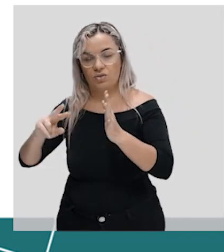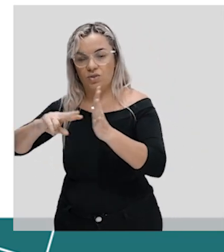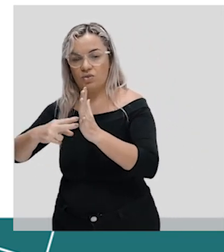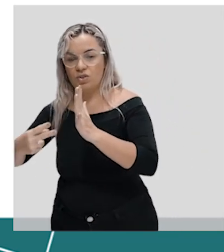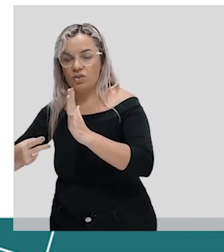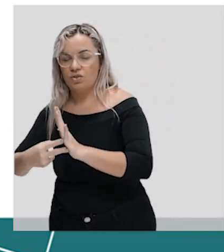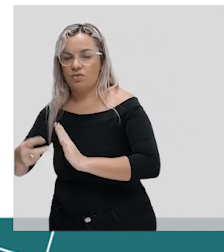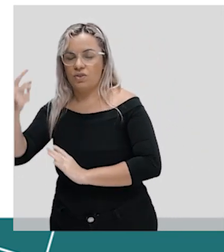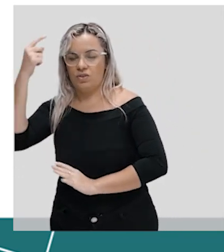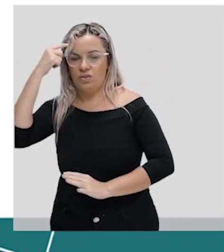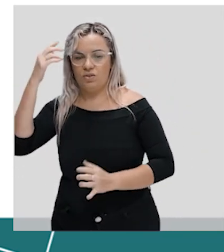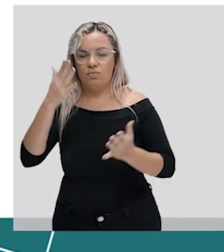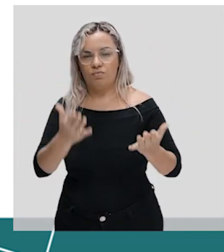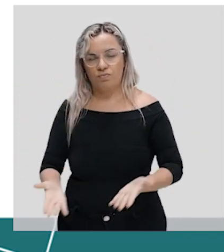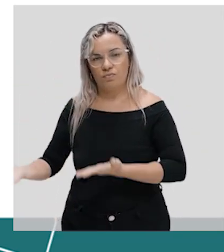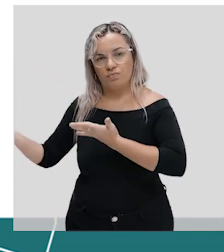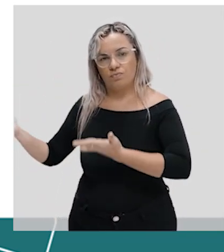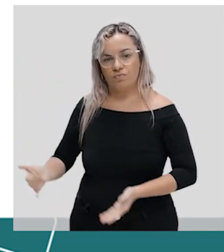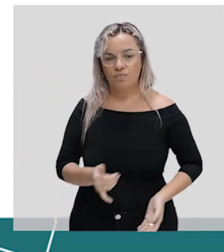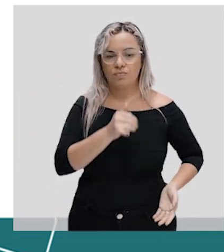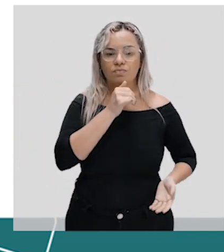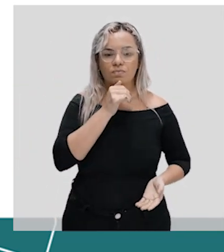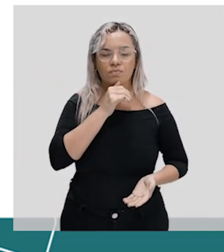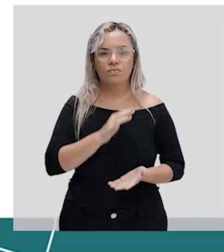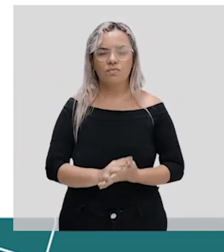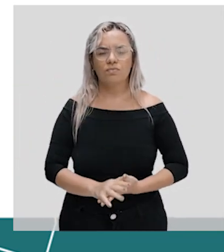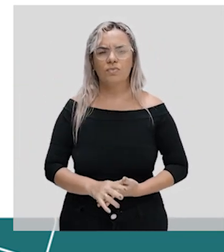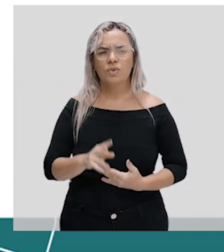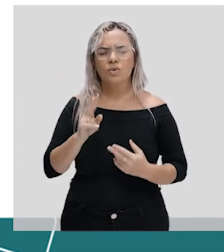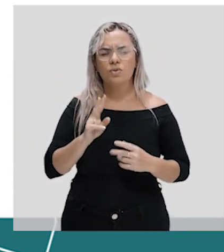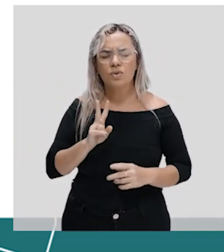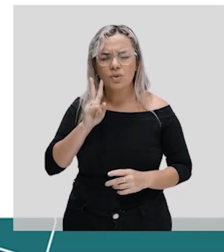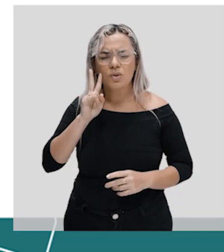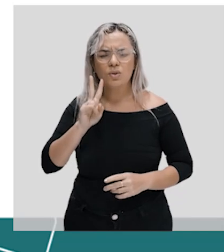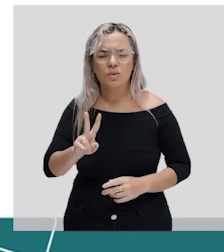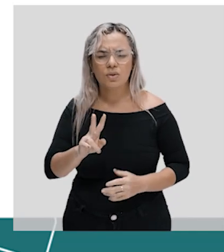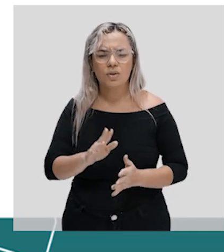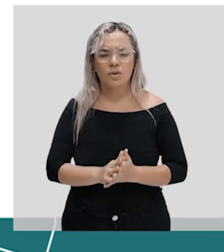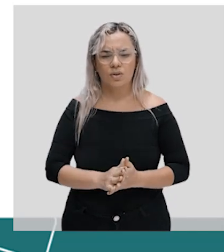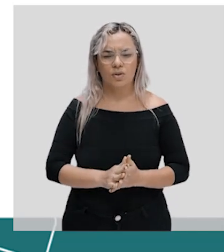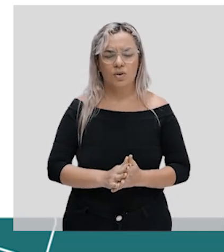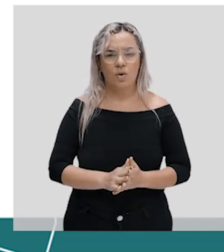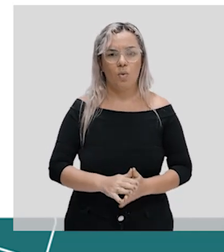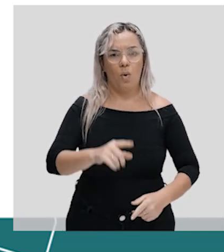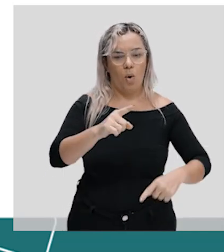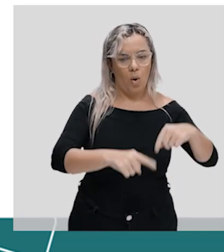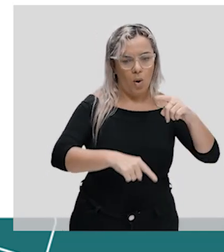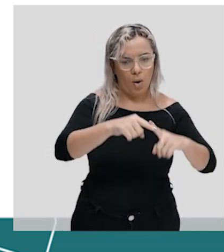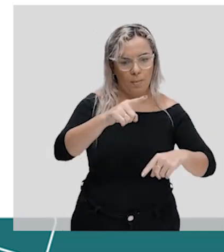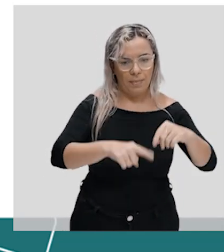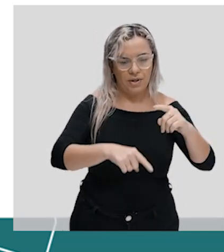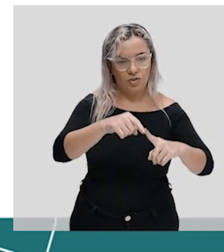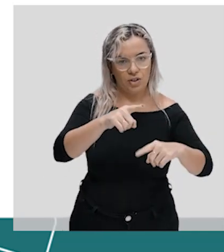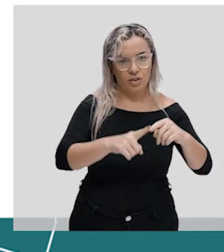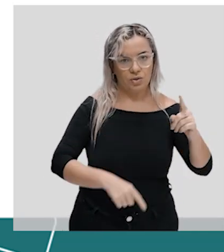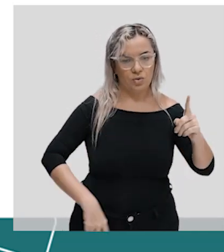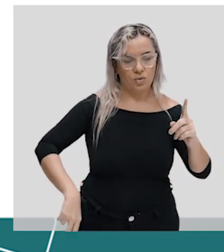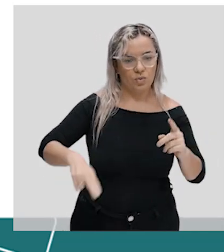O que você vê aí? Você vê um objeto, uma mesa. O nome está aqui,